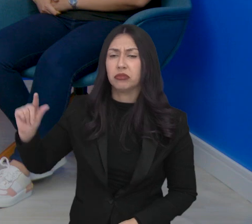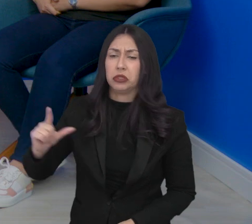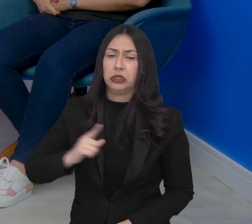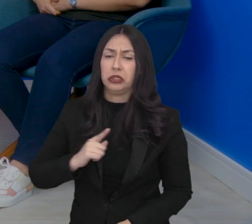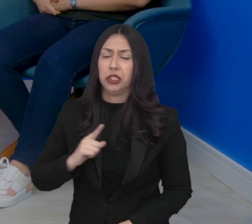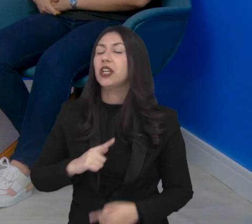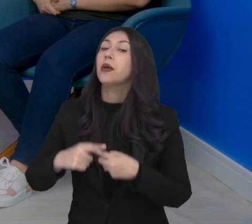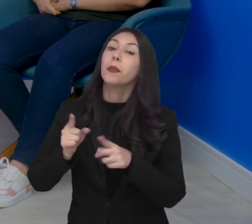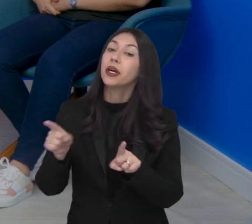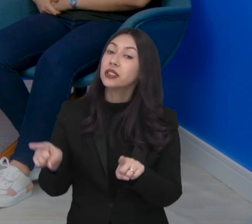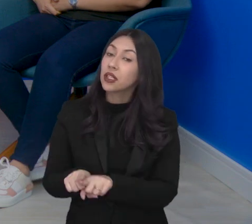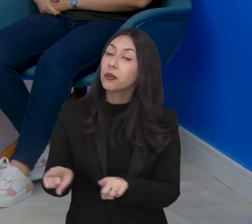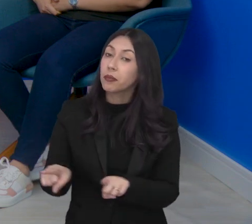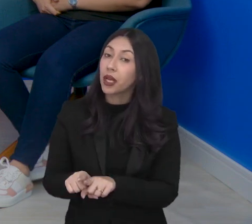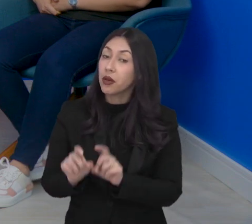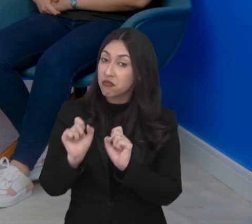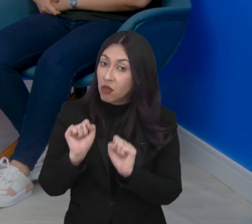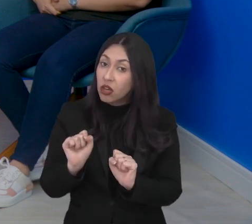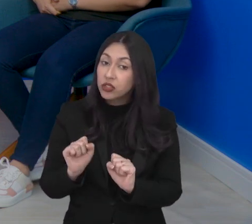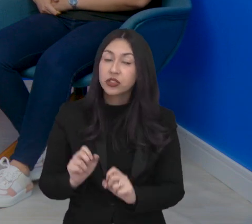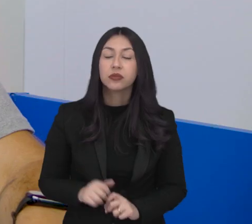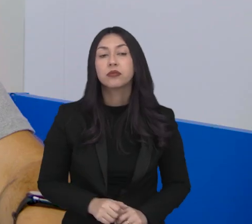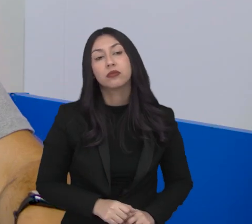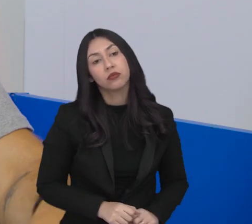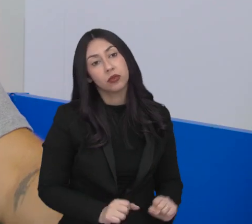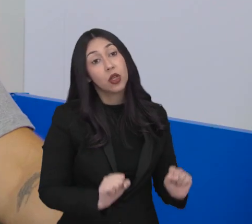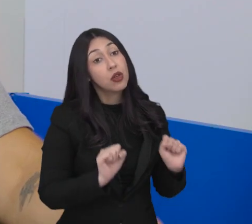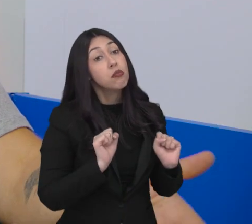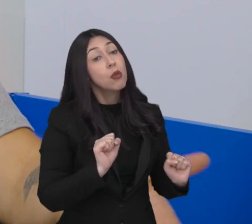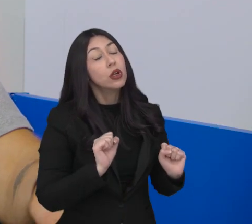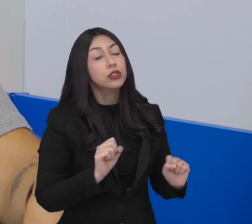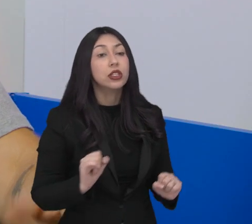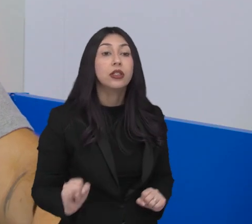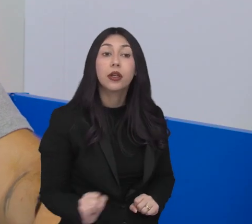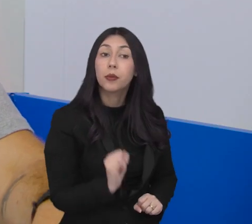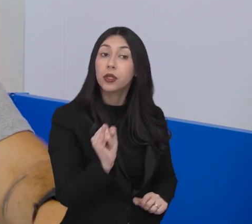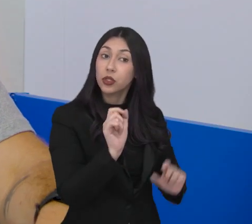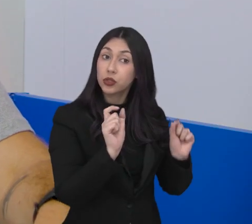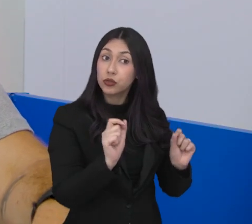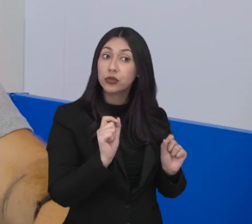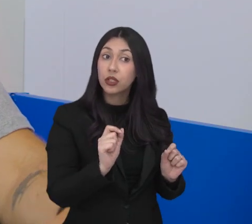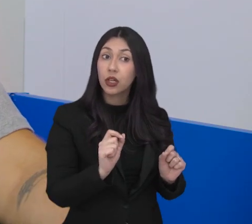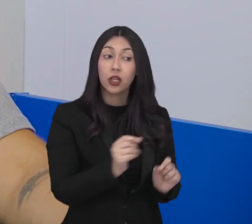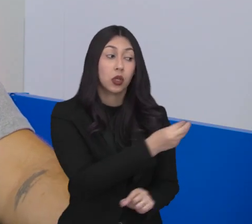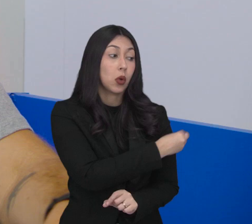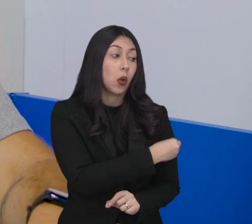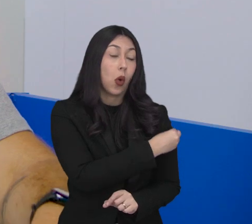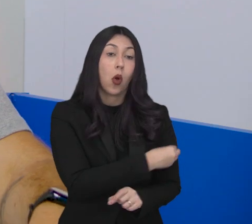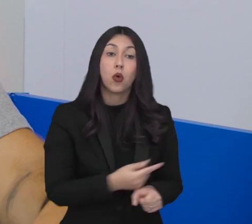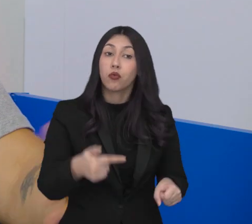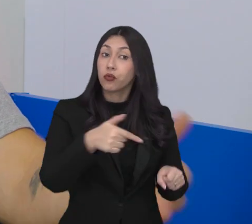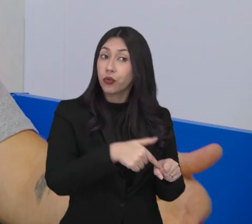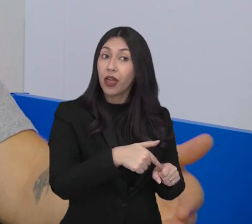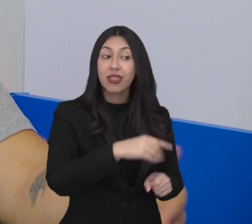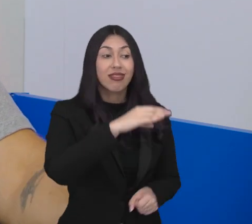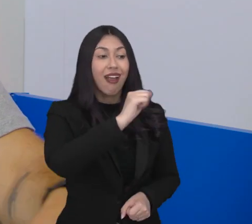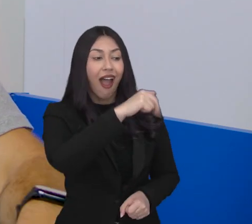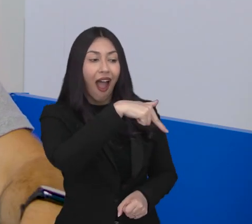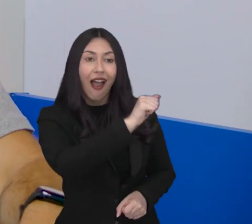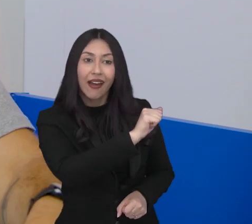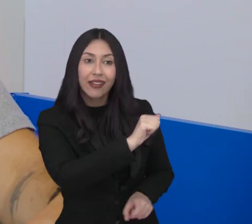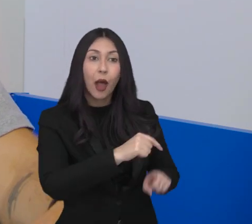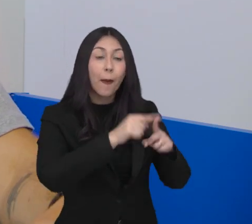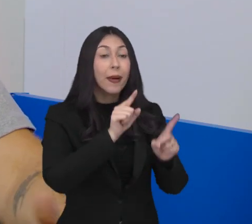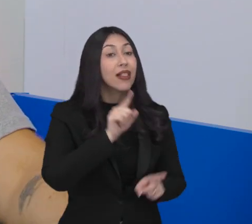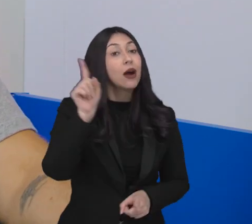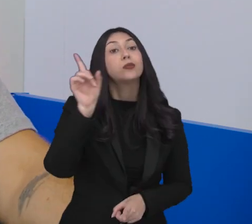de alguma forma ele também faz parte dessa equação? Pode, e é muito importante, porque aqui, por exemplo, o etanol é da cana-de-açúcar. Nos Estados Unidos, a gente fala do